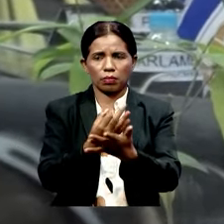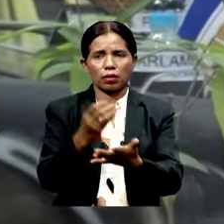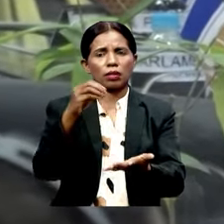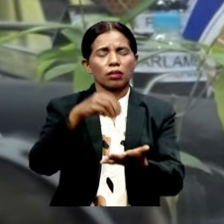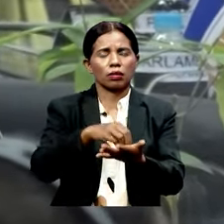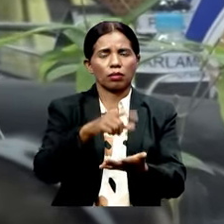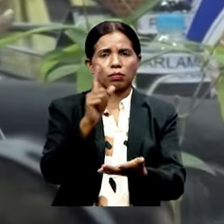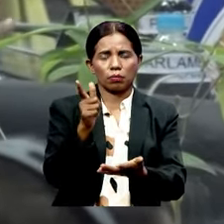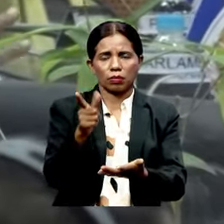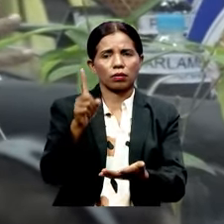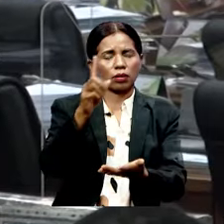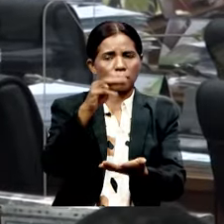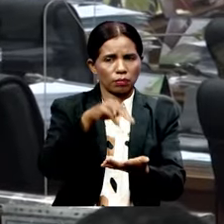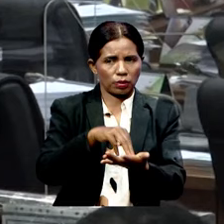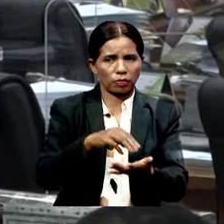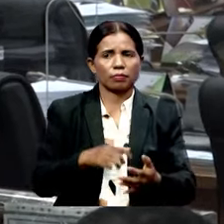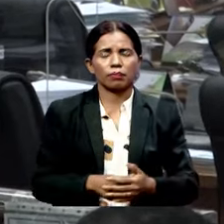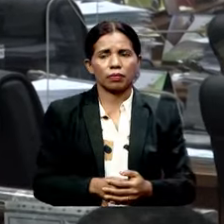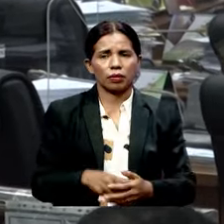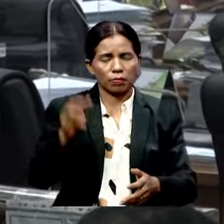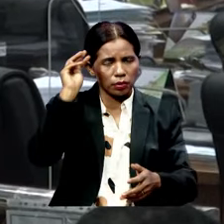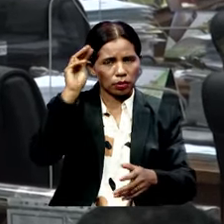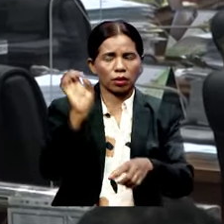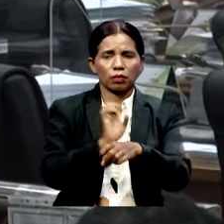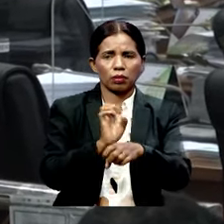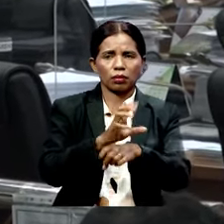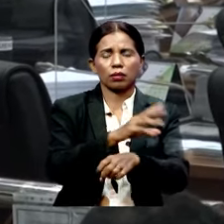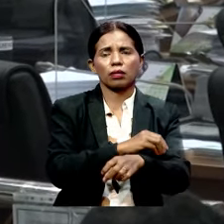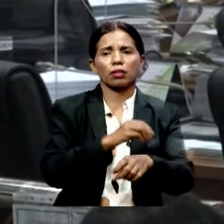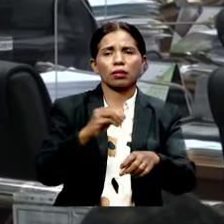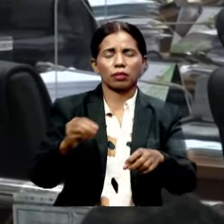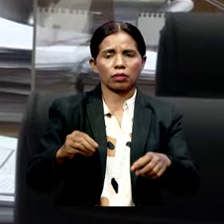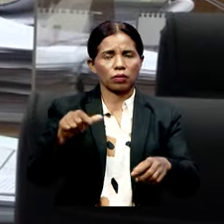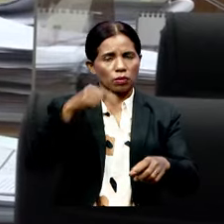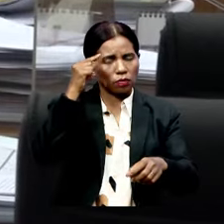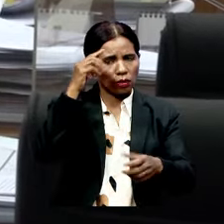tokon ron resingida ba ministério coordenador assunto econômico no ministério turismo ambiente